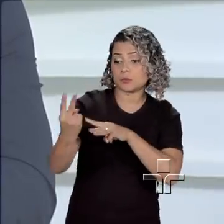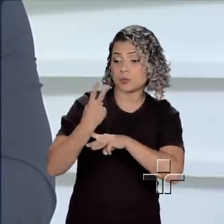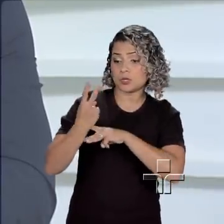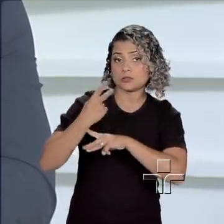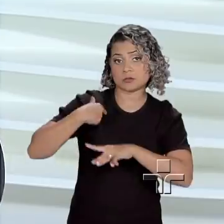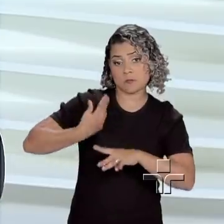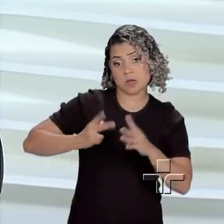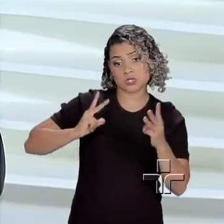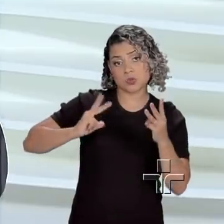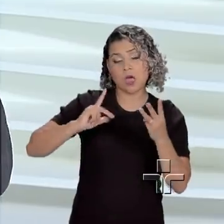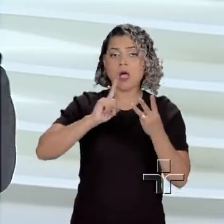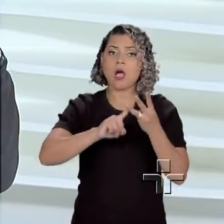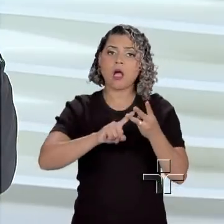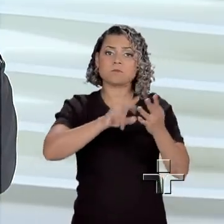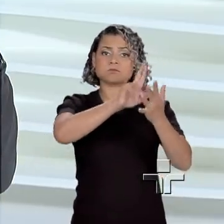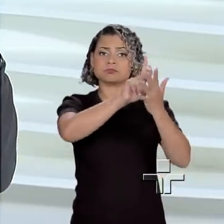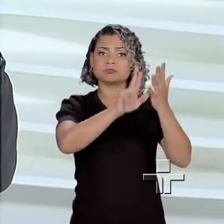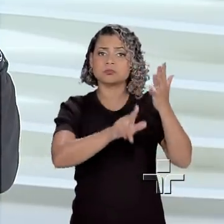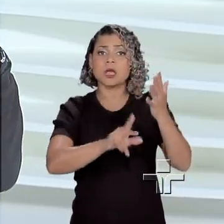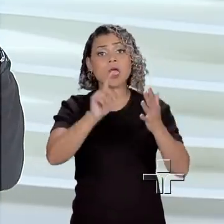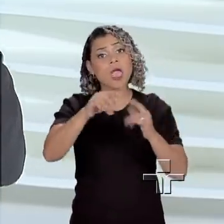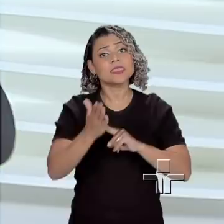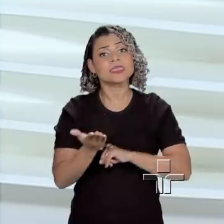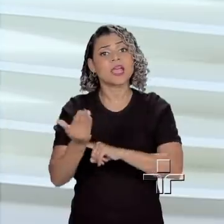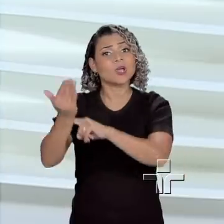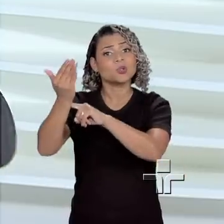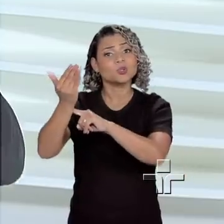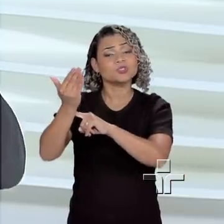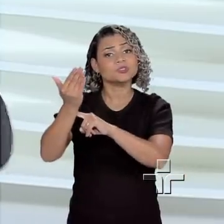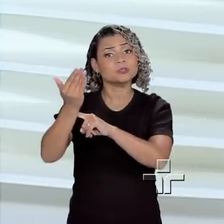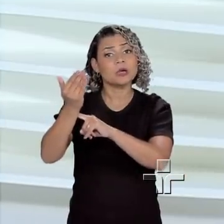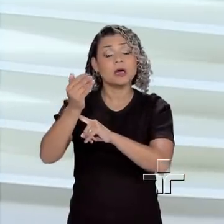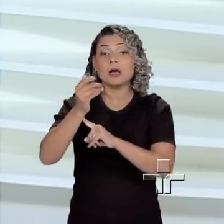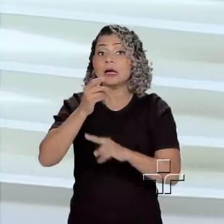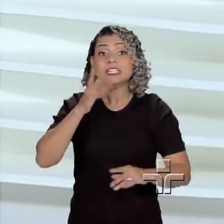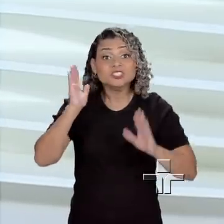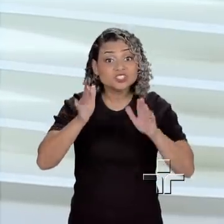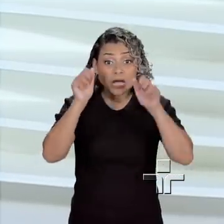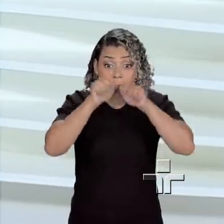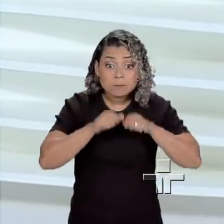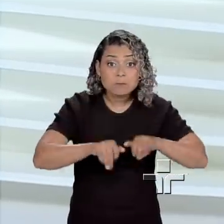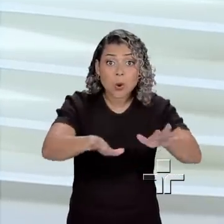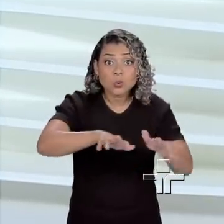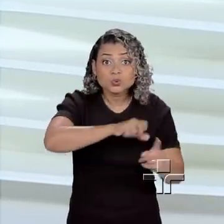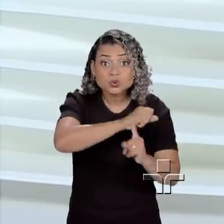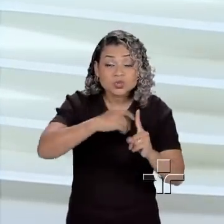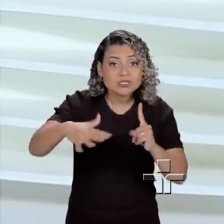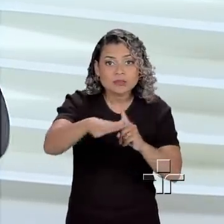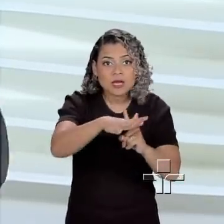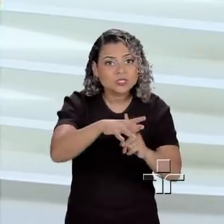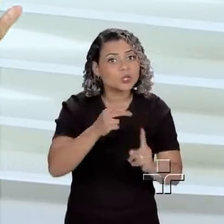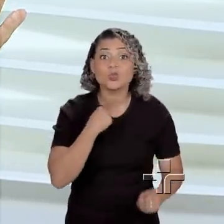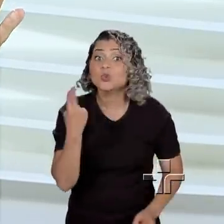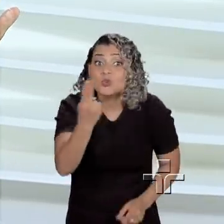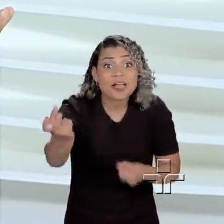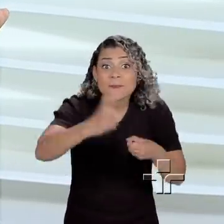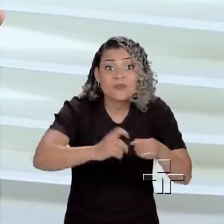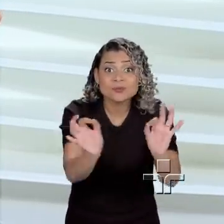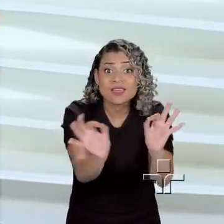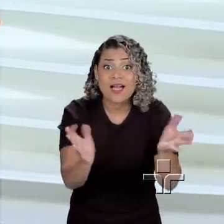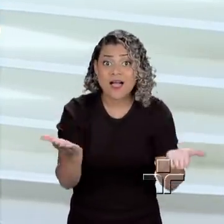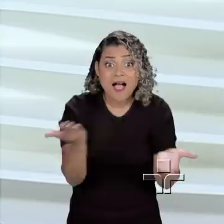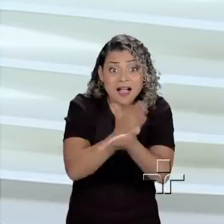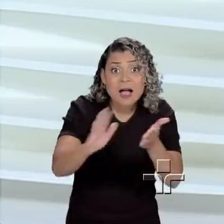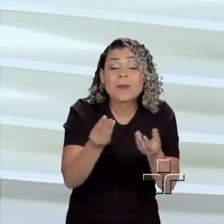caso de vestuário, são aquelas tecnologias que, uma vez elas tendo penetrado na sociedade numa certa escala, não tem volta. Tá